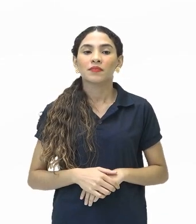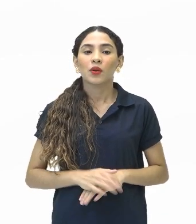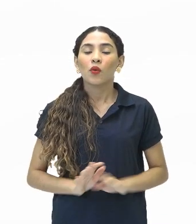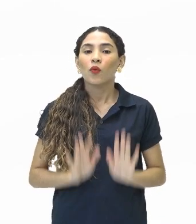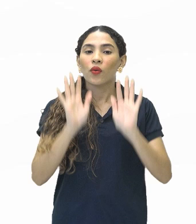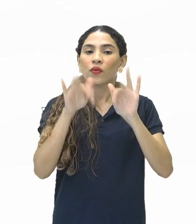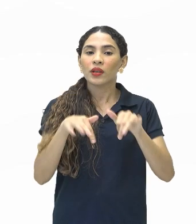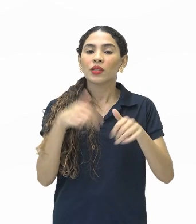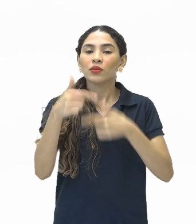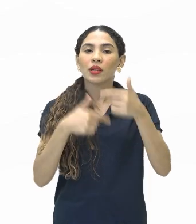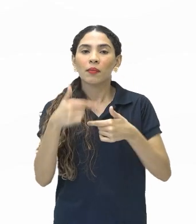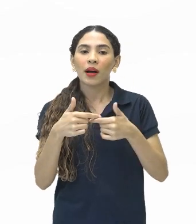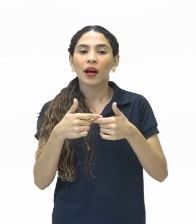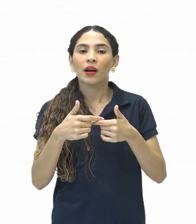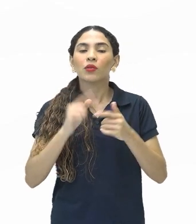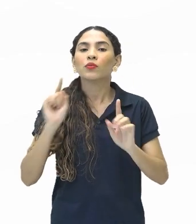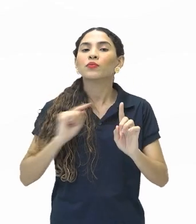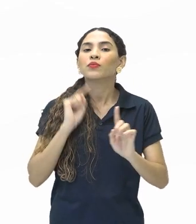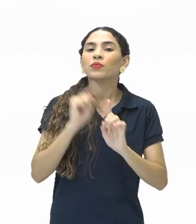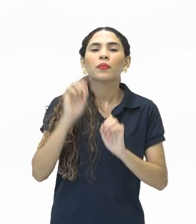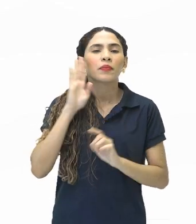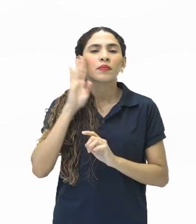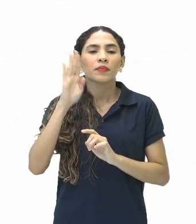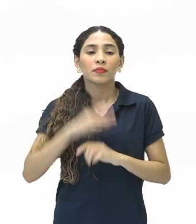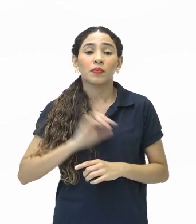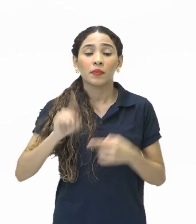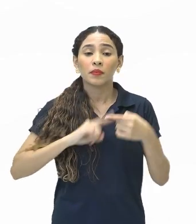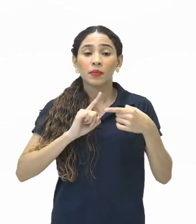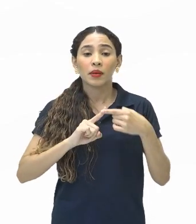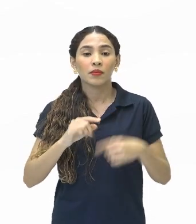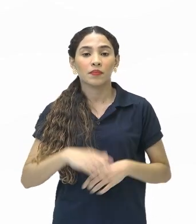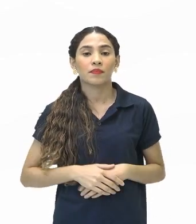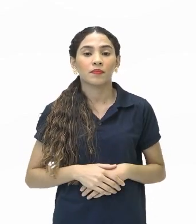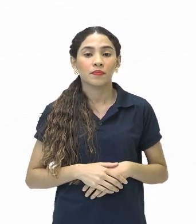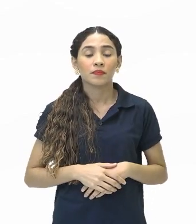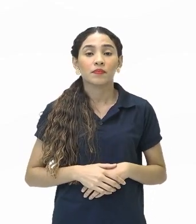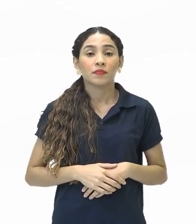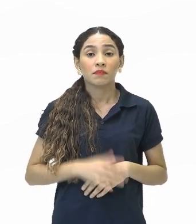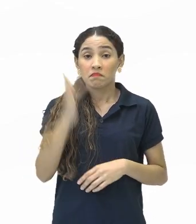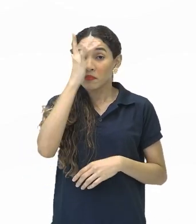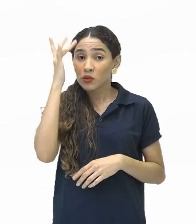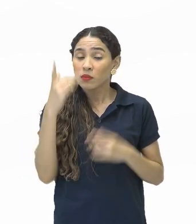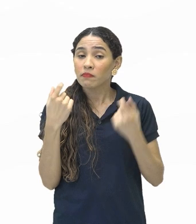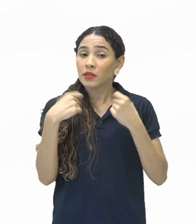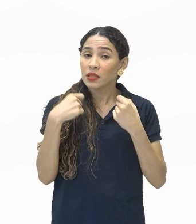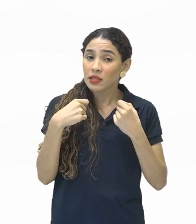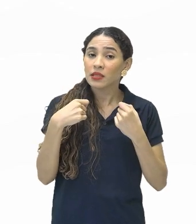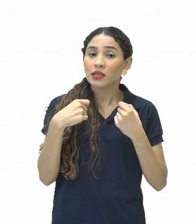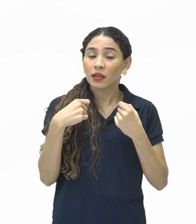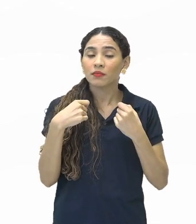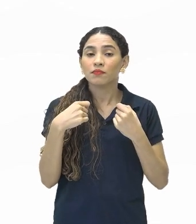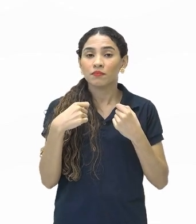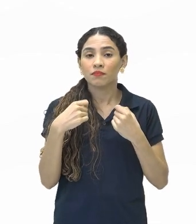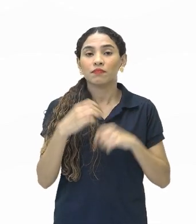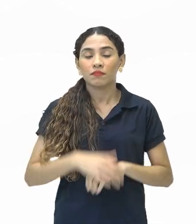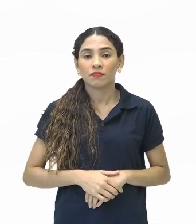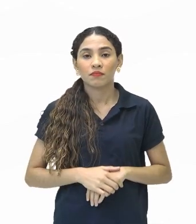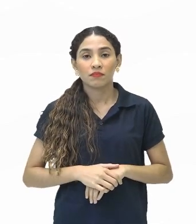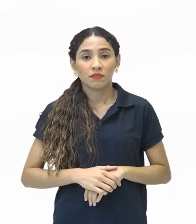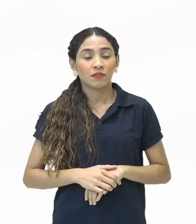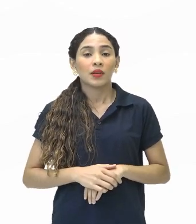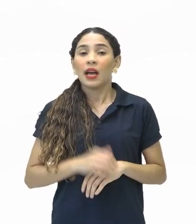do trabalho, a finalidade, o escopo. Primeiro, obter aquilo que necessita, né?